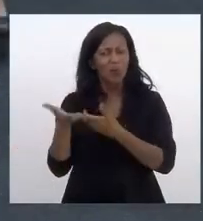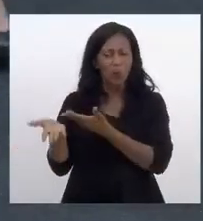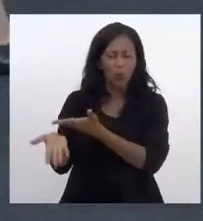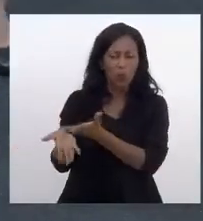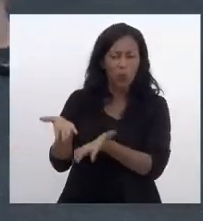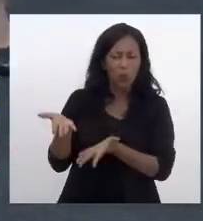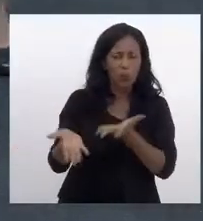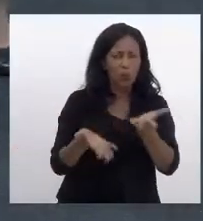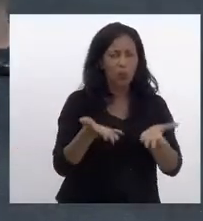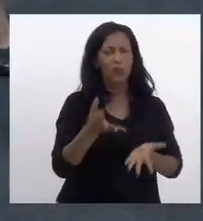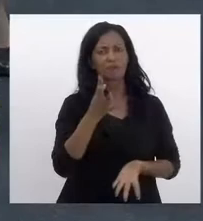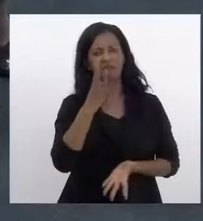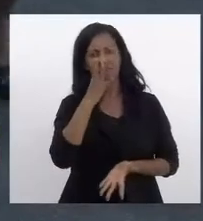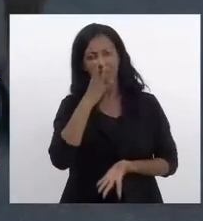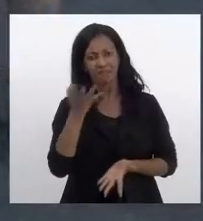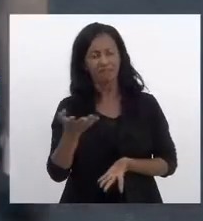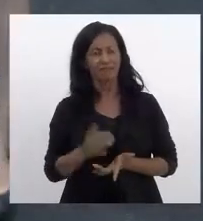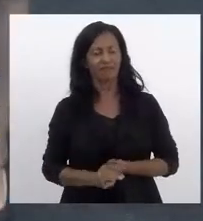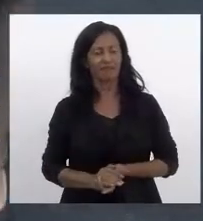atenciosa, impressionante.